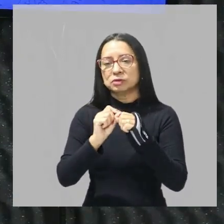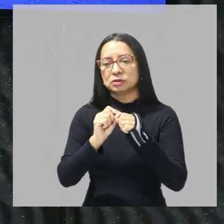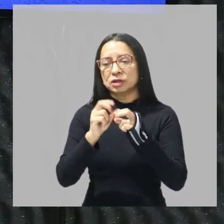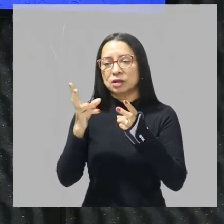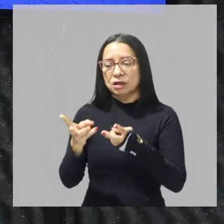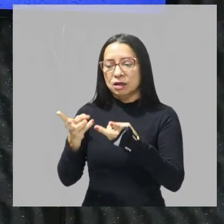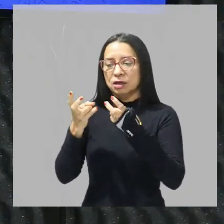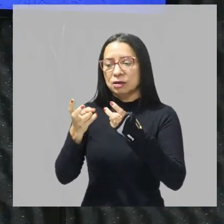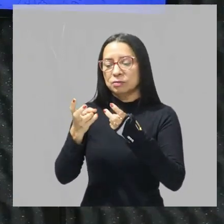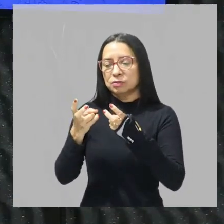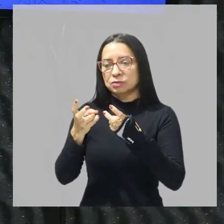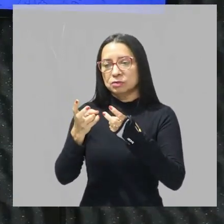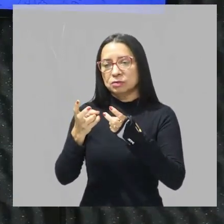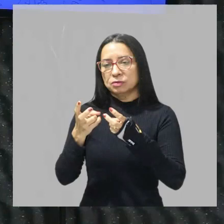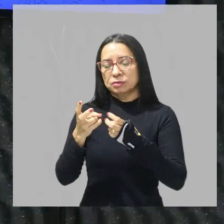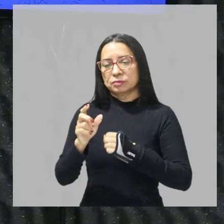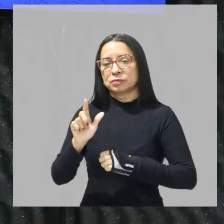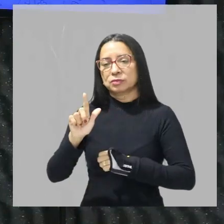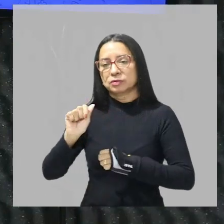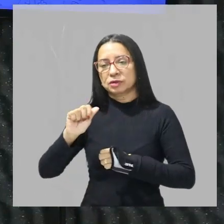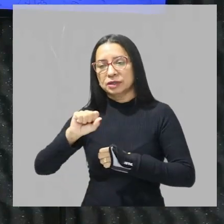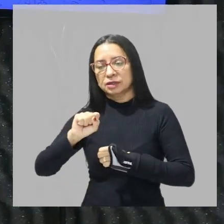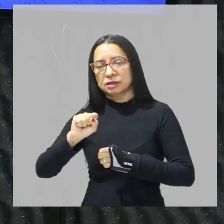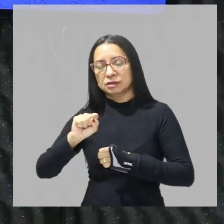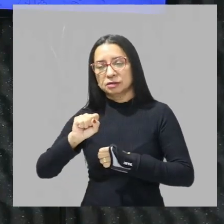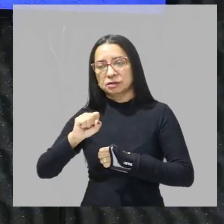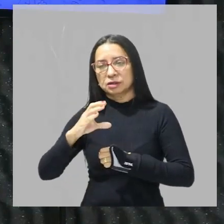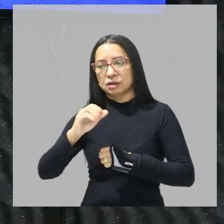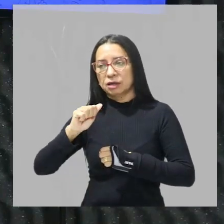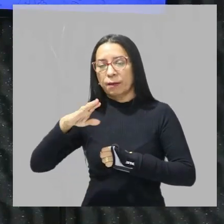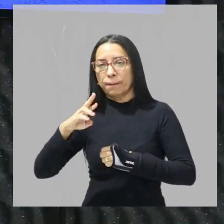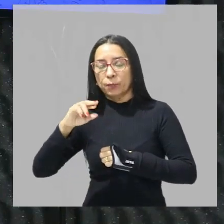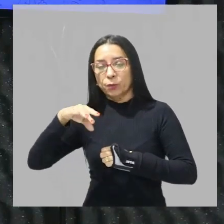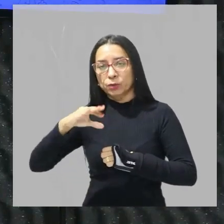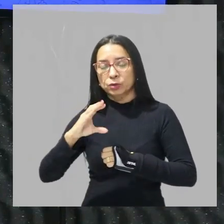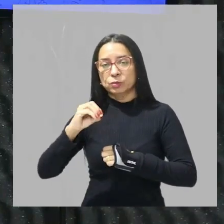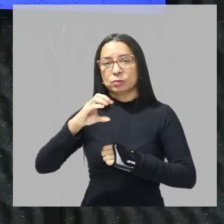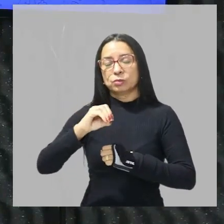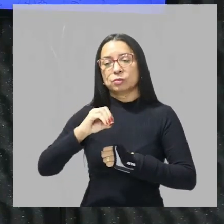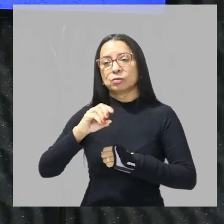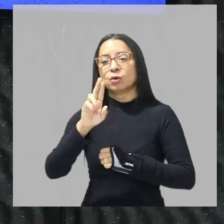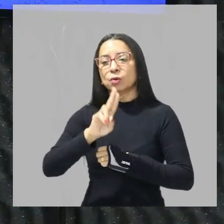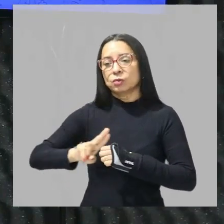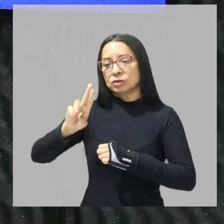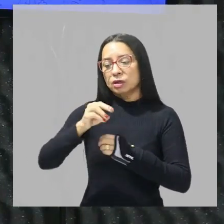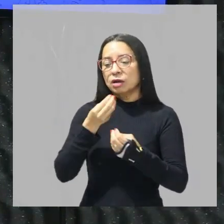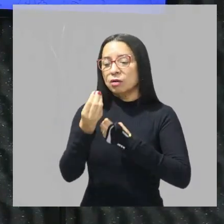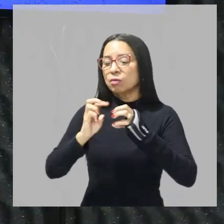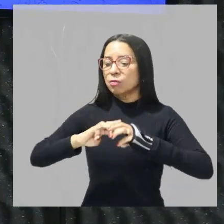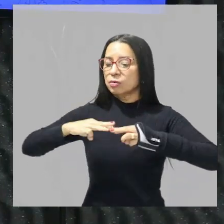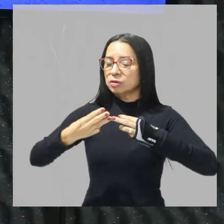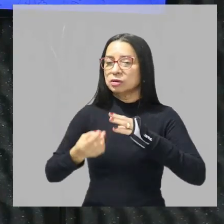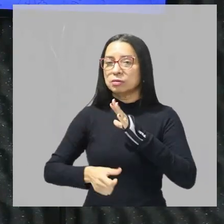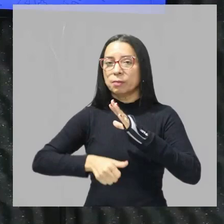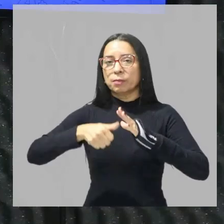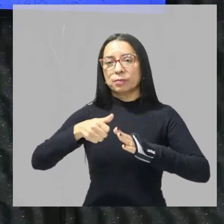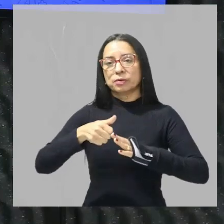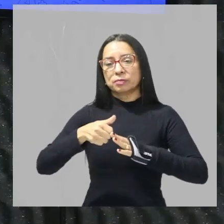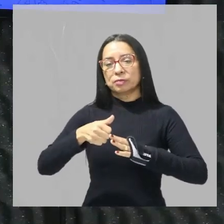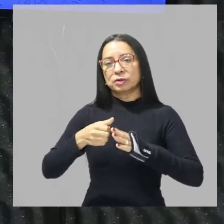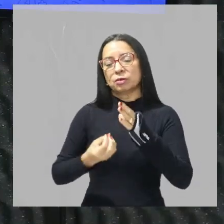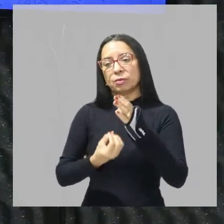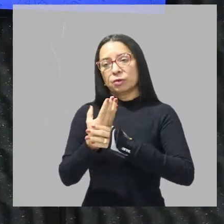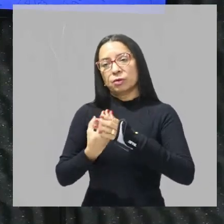absorve gás carbônico. E ele absorve esse gás carbônico que vai servir como matéria-prima para ele produzir a